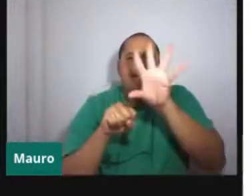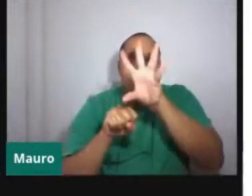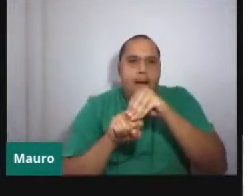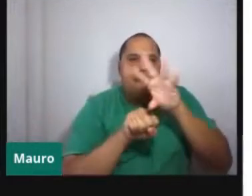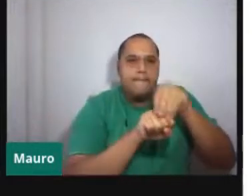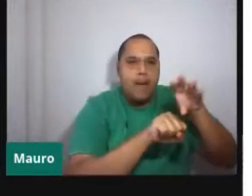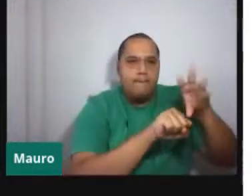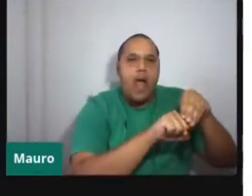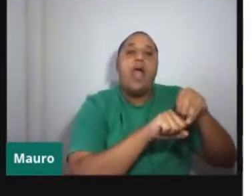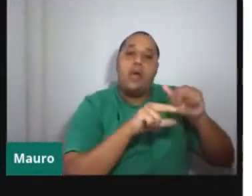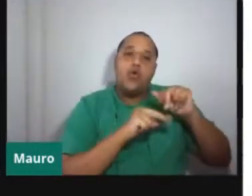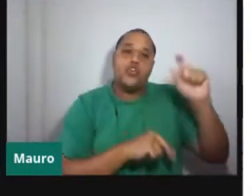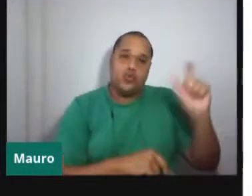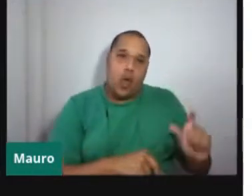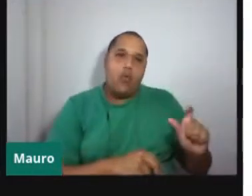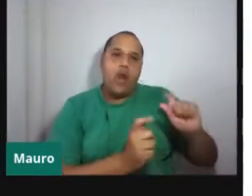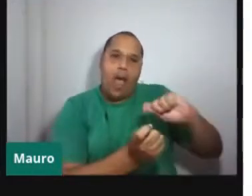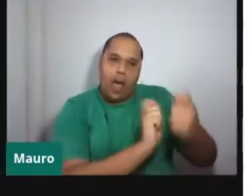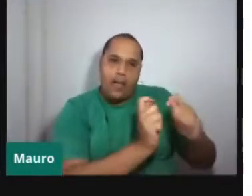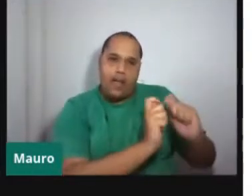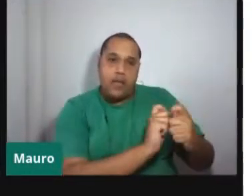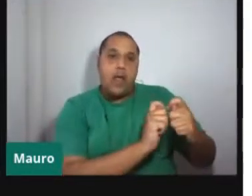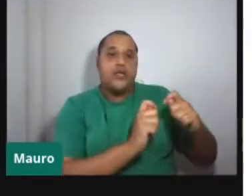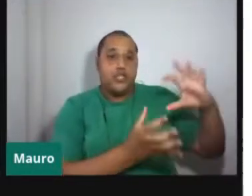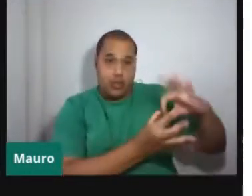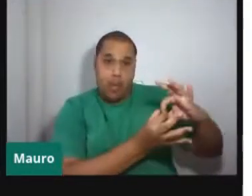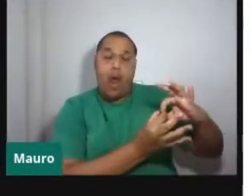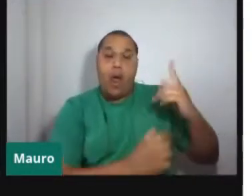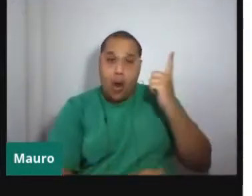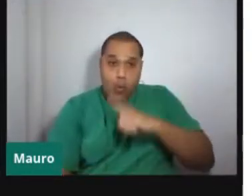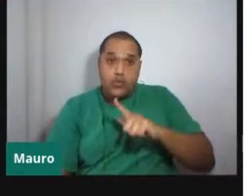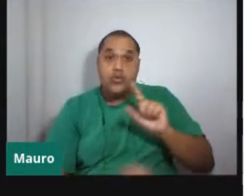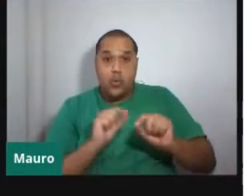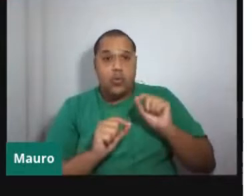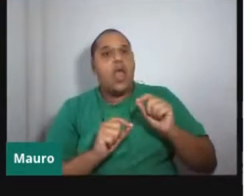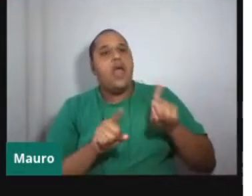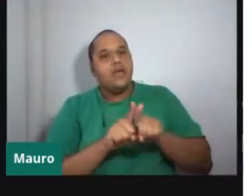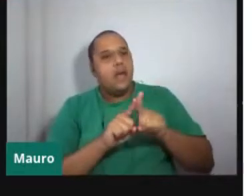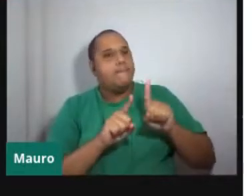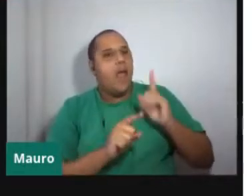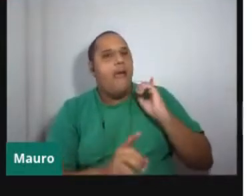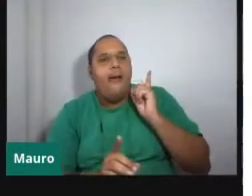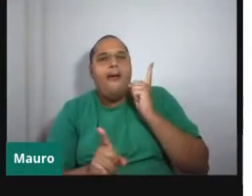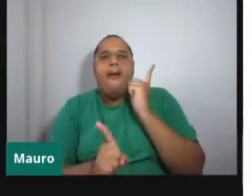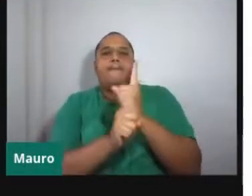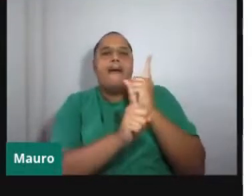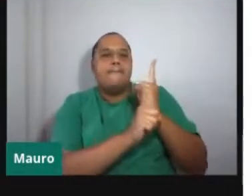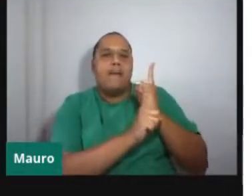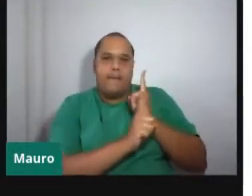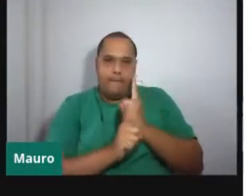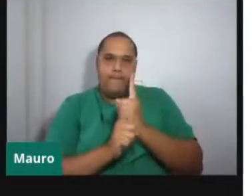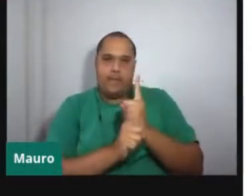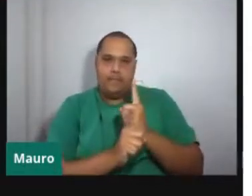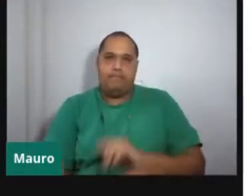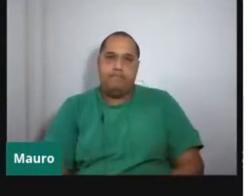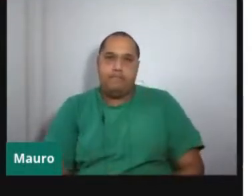algoritmos aprendem. E são capazes de fazer, né, extrapolações, predições. Aqui um pouquinho mais na